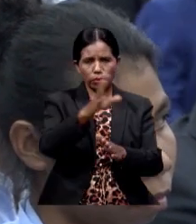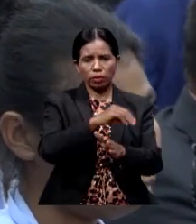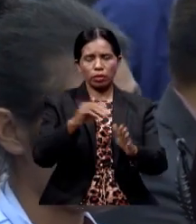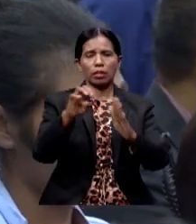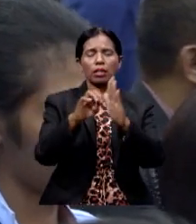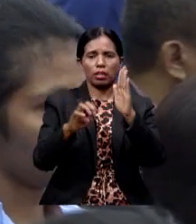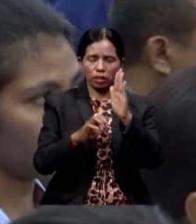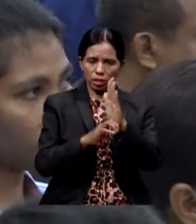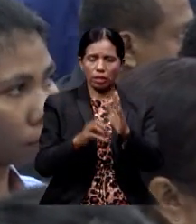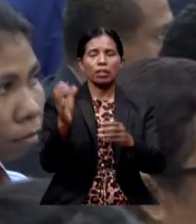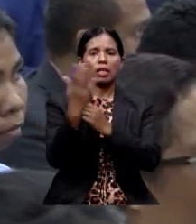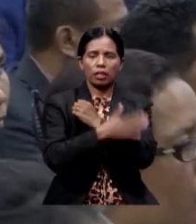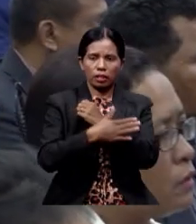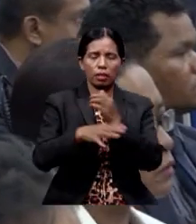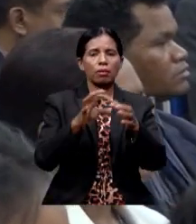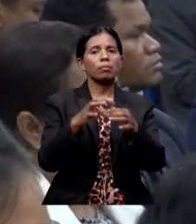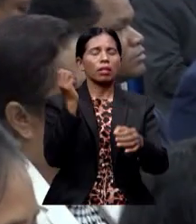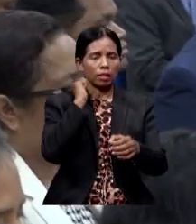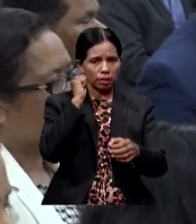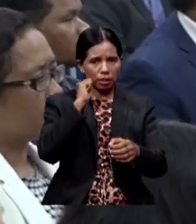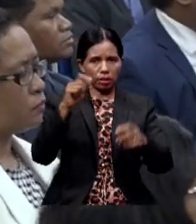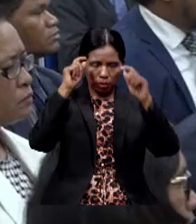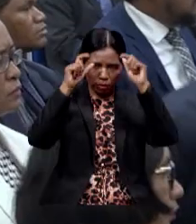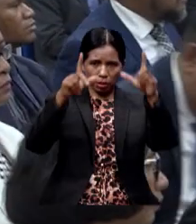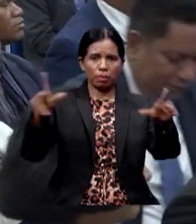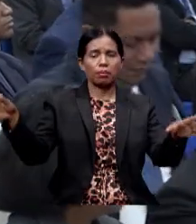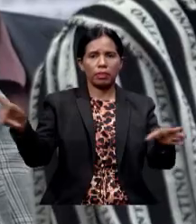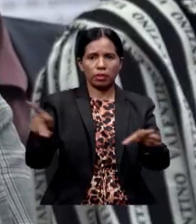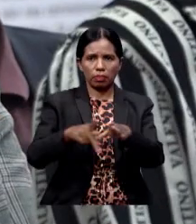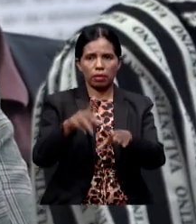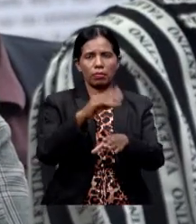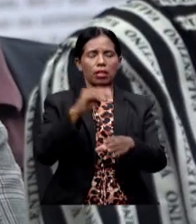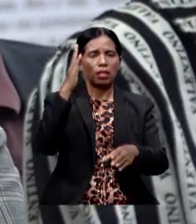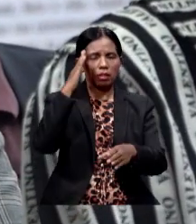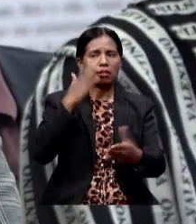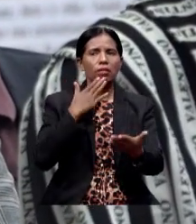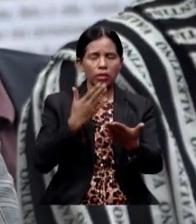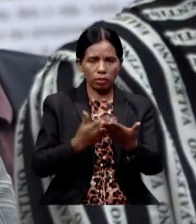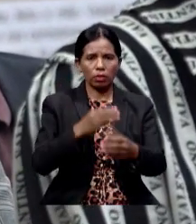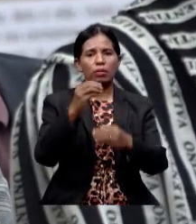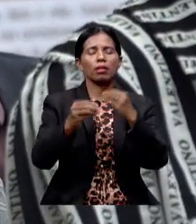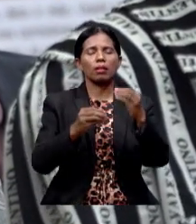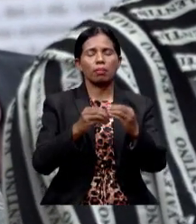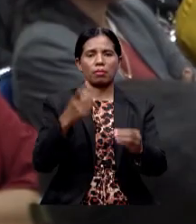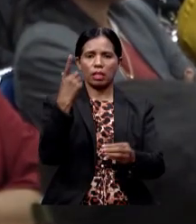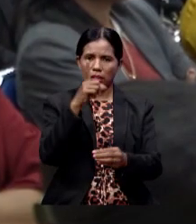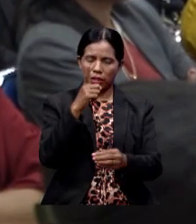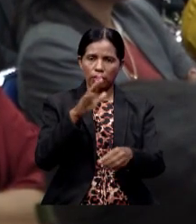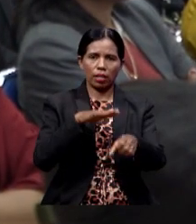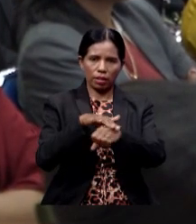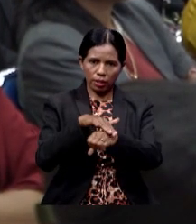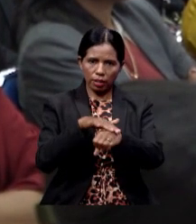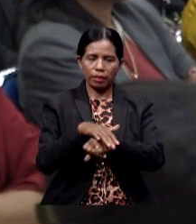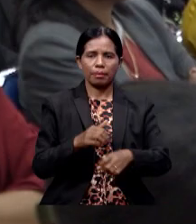san membro asian Sira, Timor-Leste, mos, bel rola parte, liu ba conhecimento dia com a ba língua. E